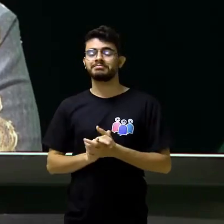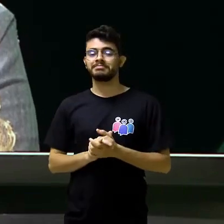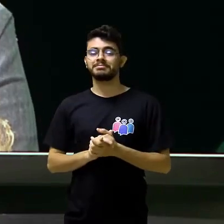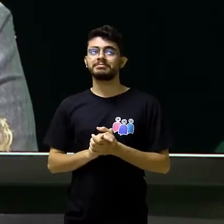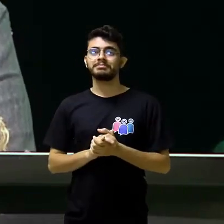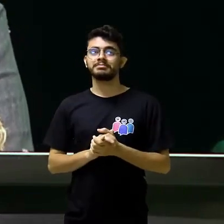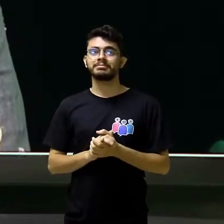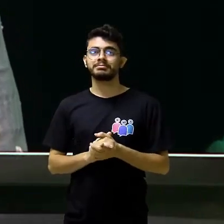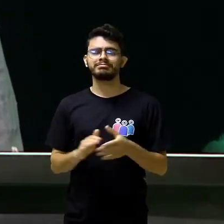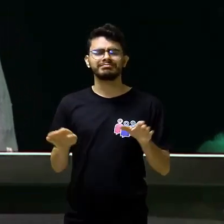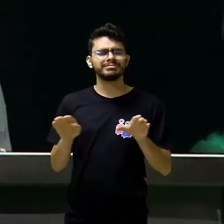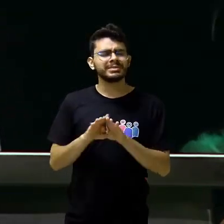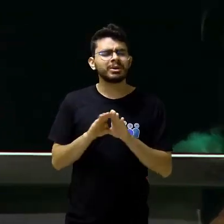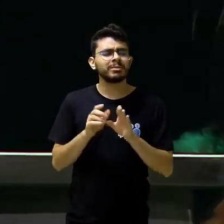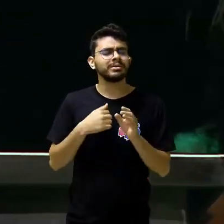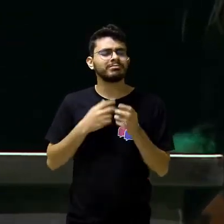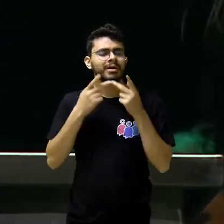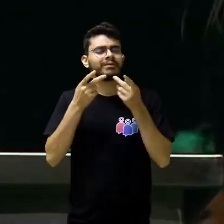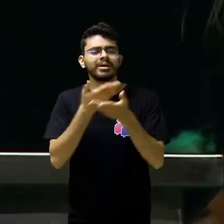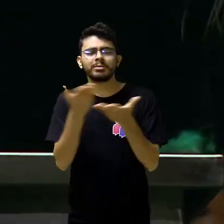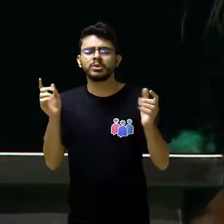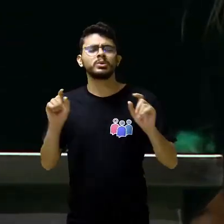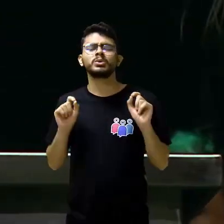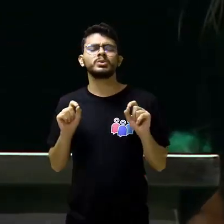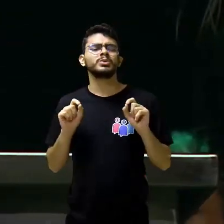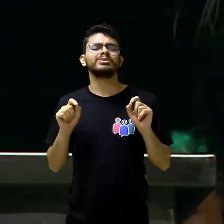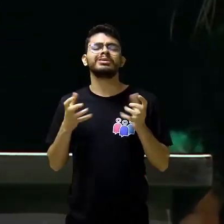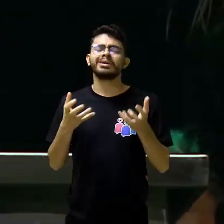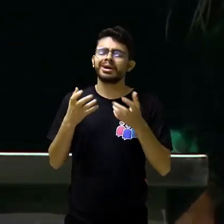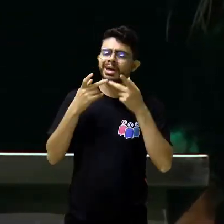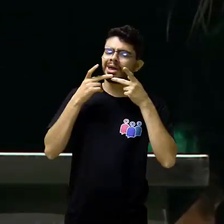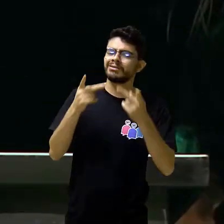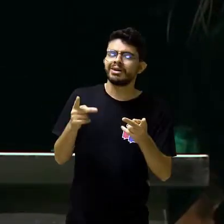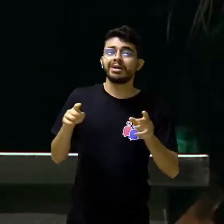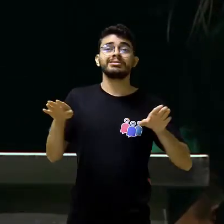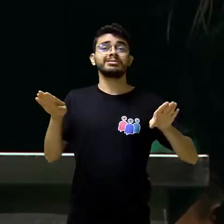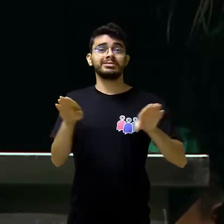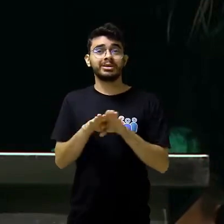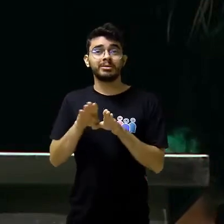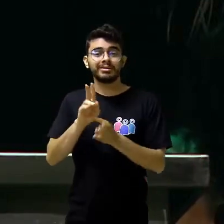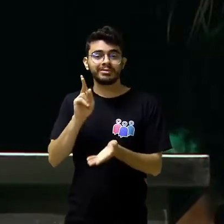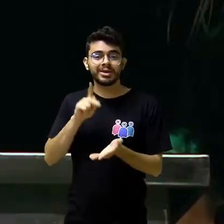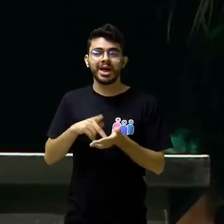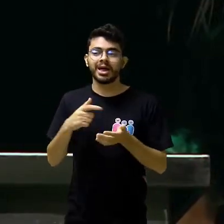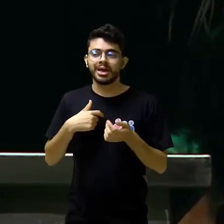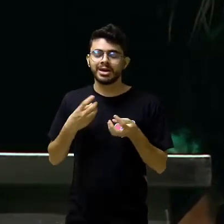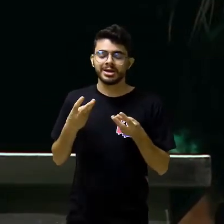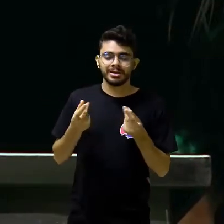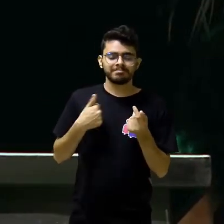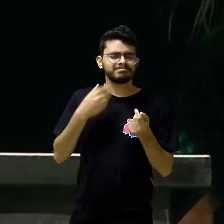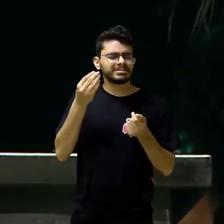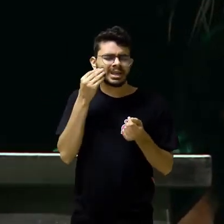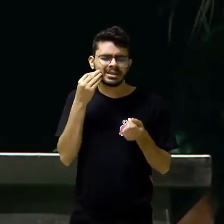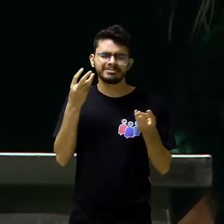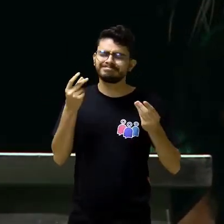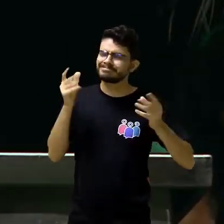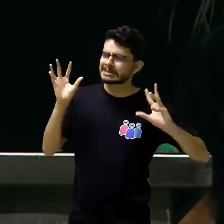Outra palavra que tenho a dizer a vocês é que também não tenho como exprimir